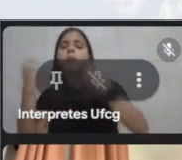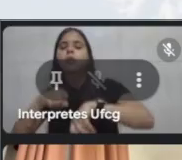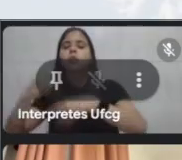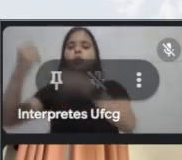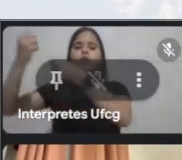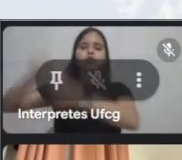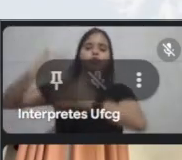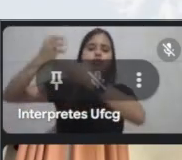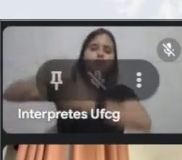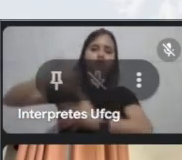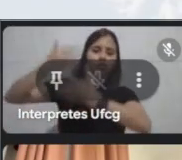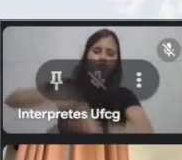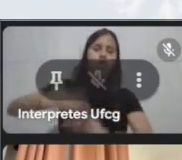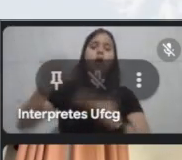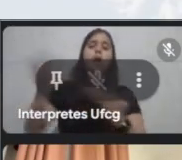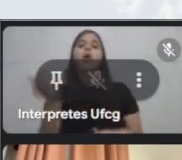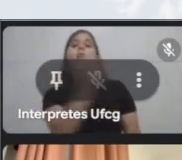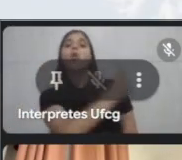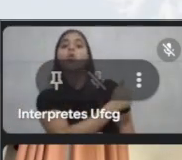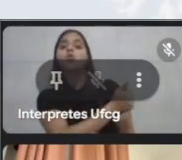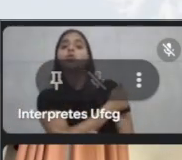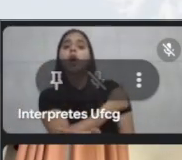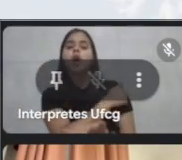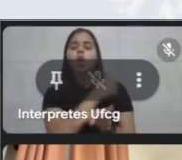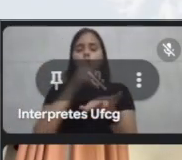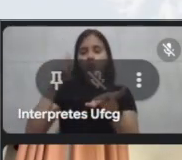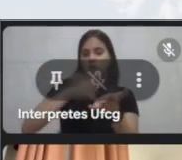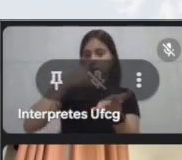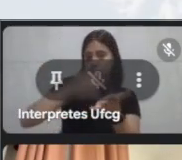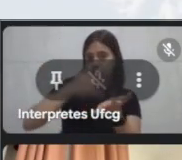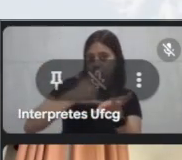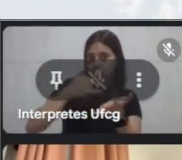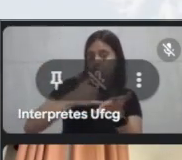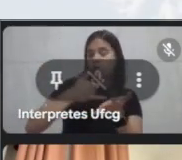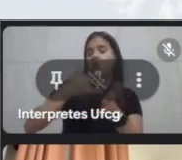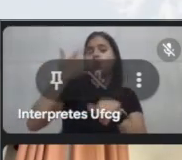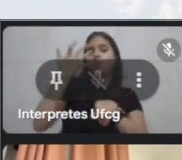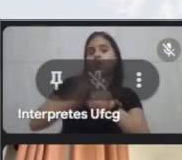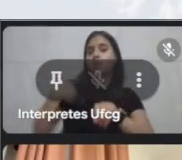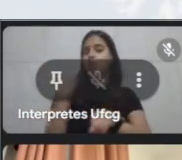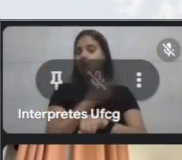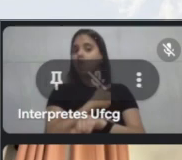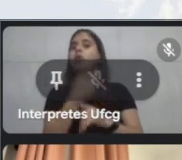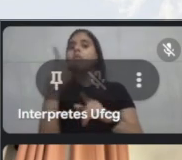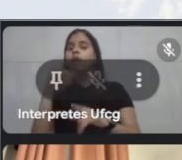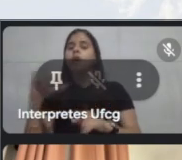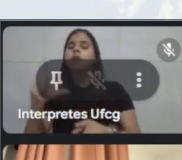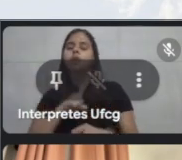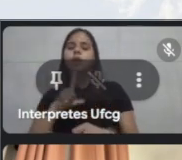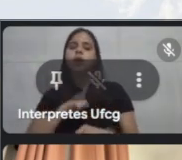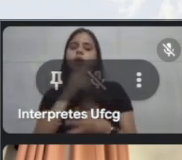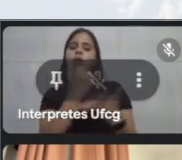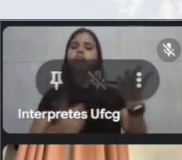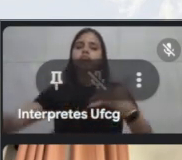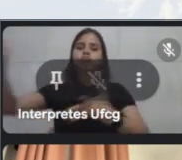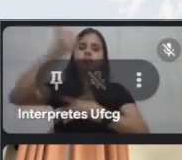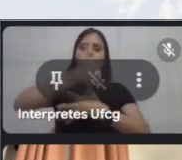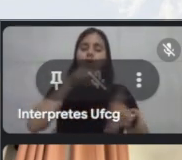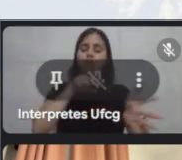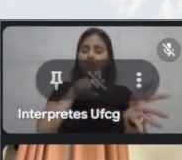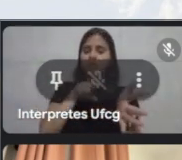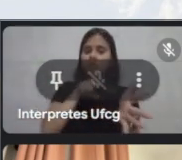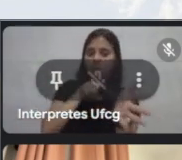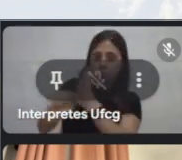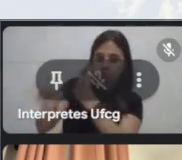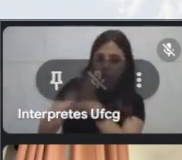Os alunos matriculados na disciplina terão prioridade para as perguntas. Solicito que durante a apresentação todos os ouvintes